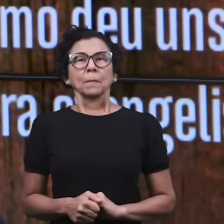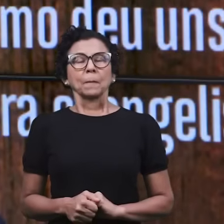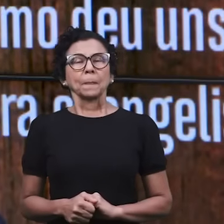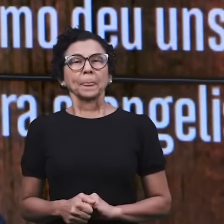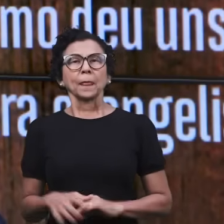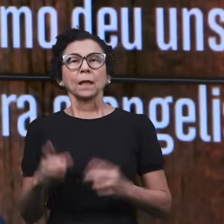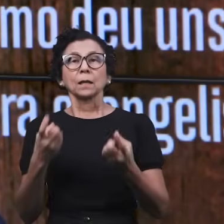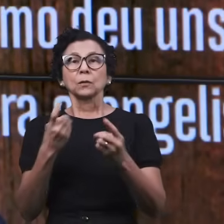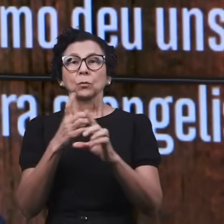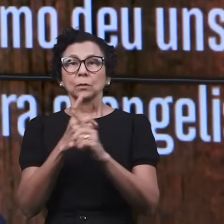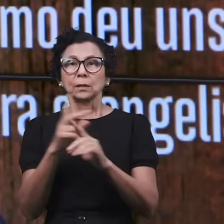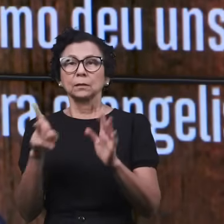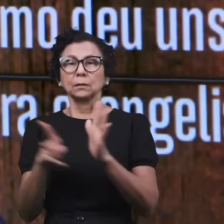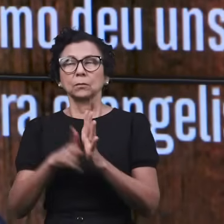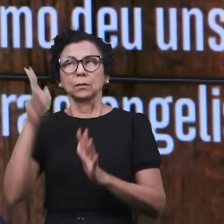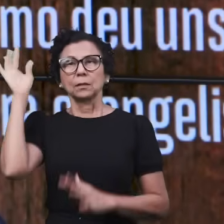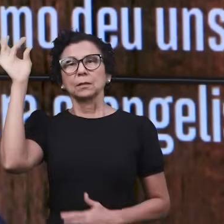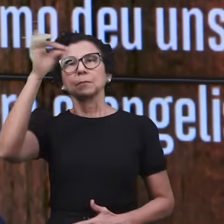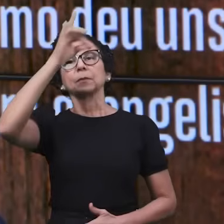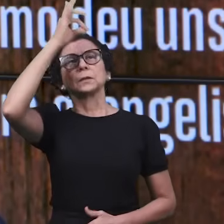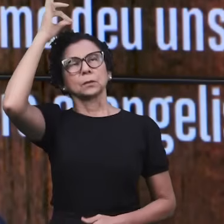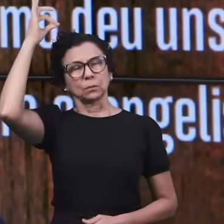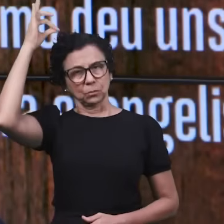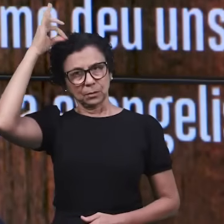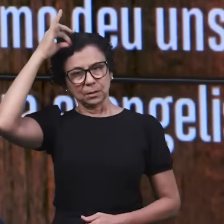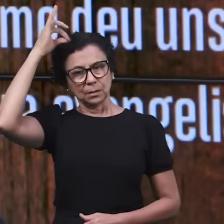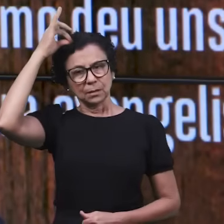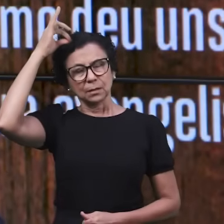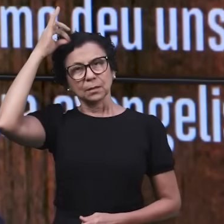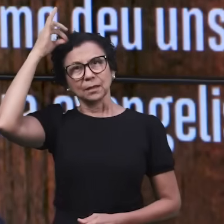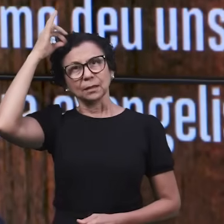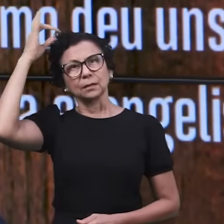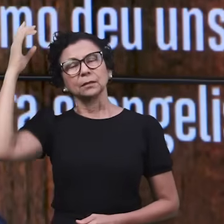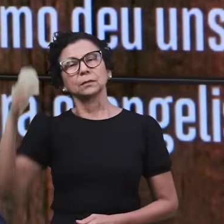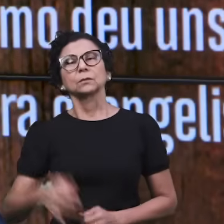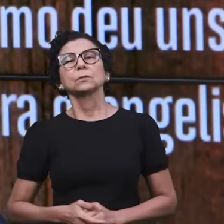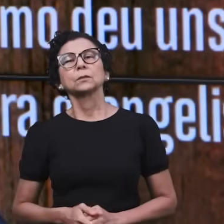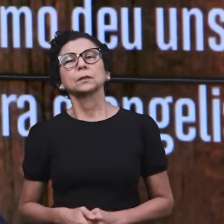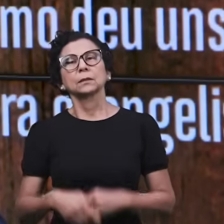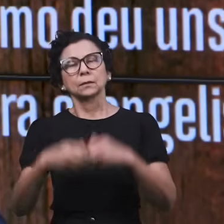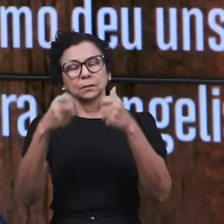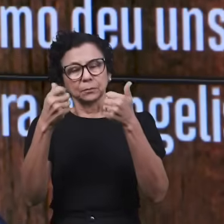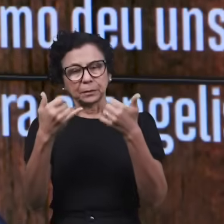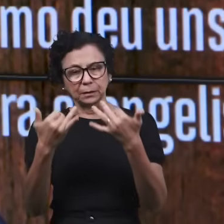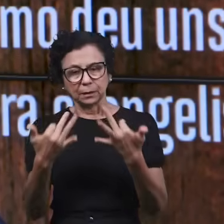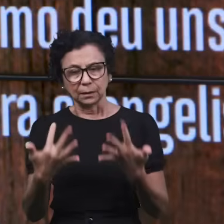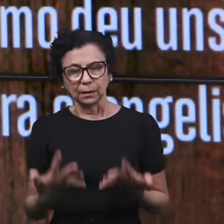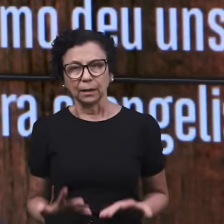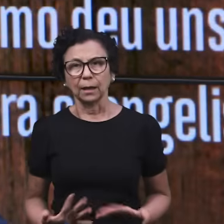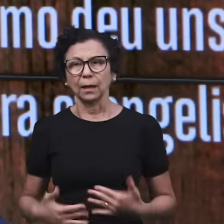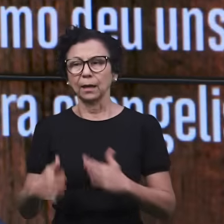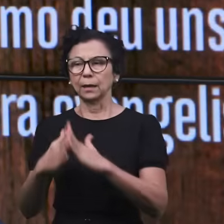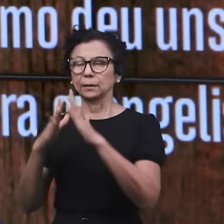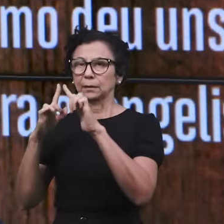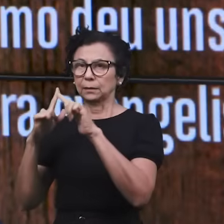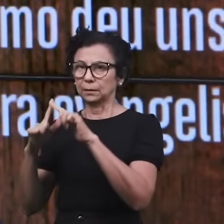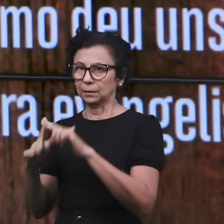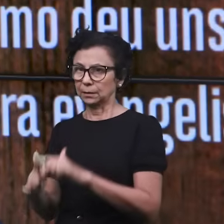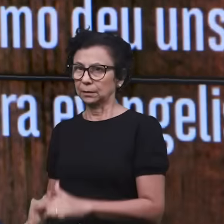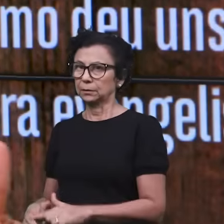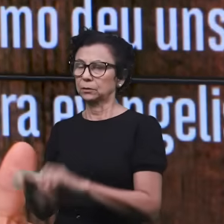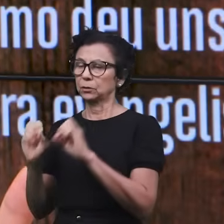vem do Espírito Santo. Né? A doutrina que deve ser explicada à igreja e sempre de uma forma,